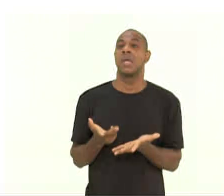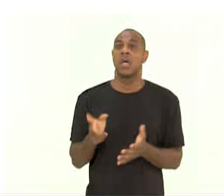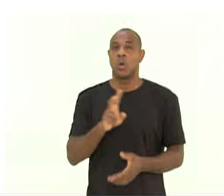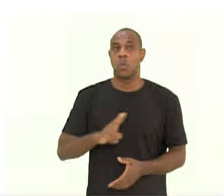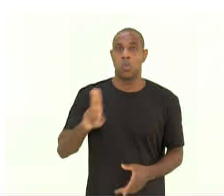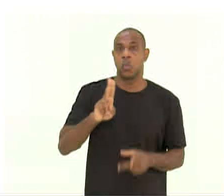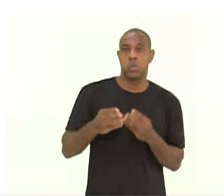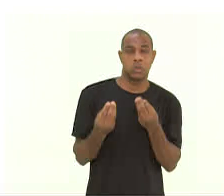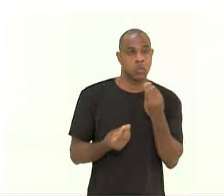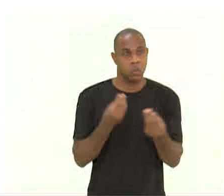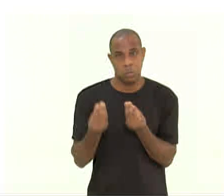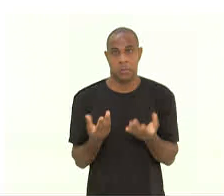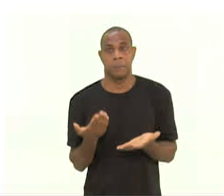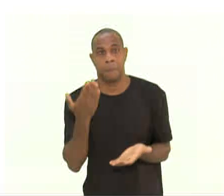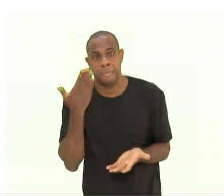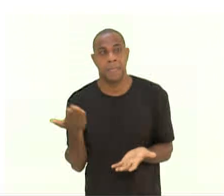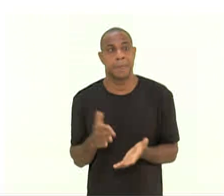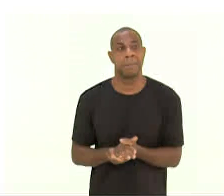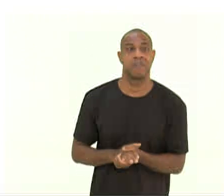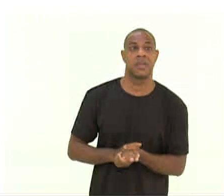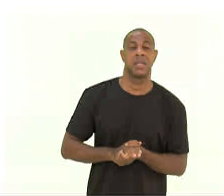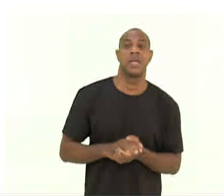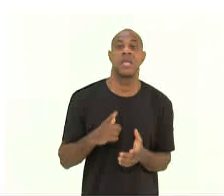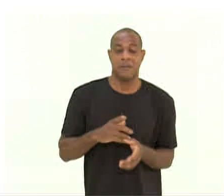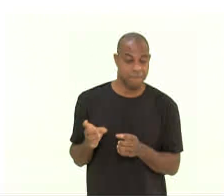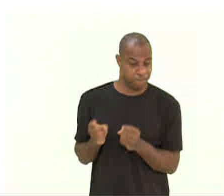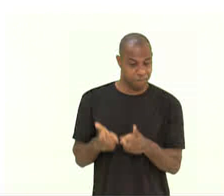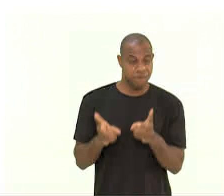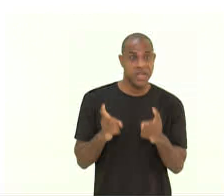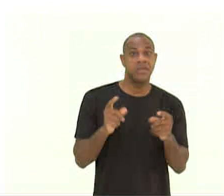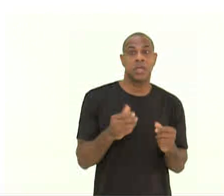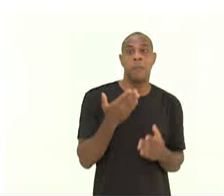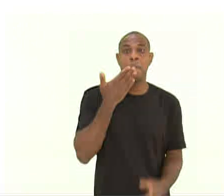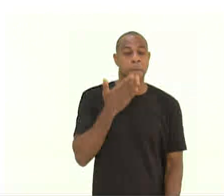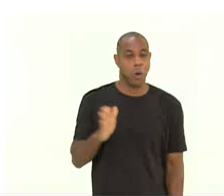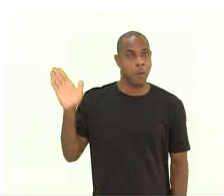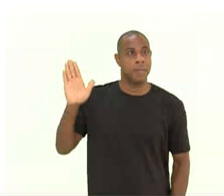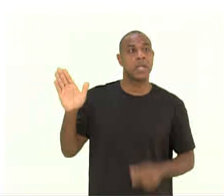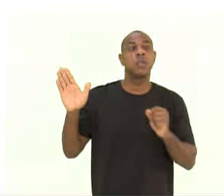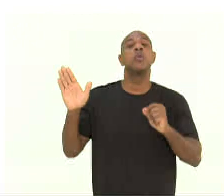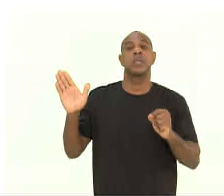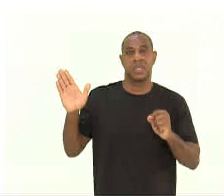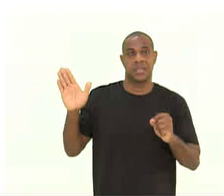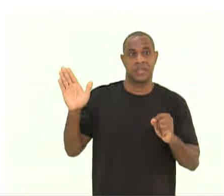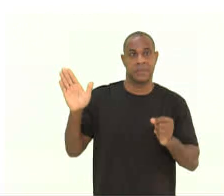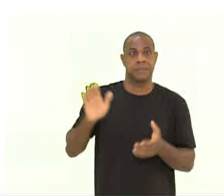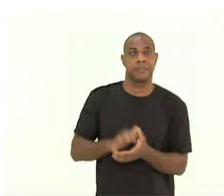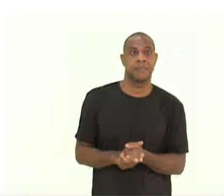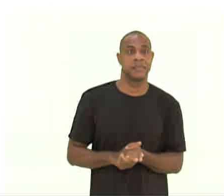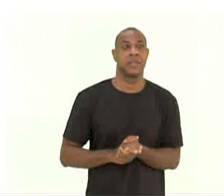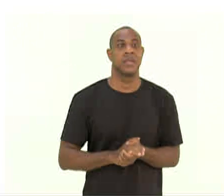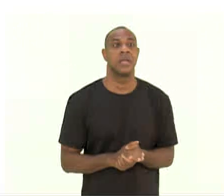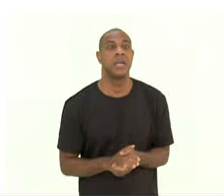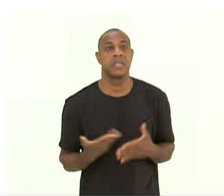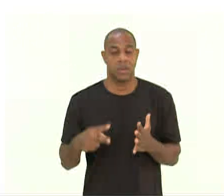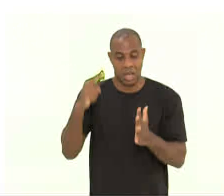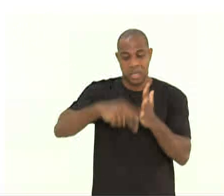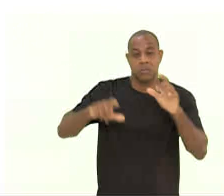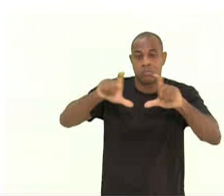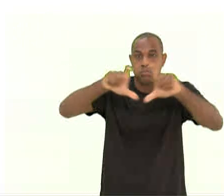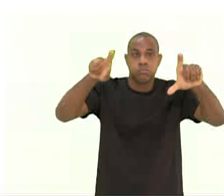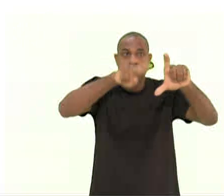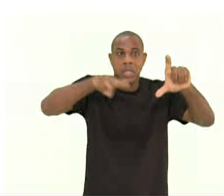do entretenimento, a jihad vende uma perversa promessa de realidade. A partir da leitura do